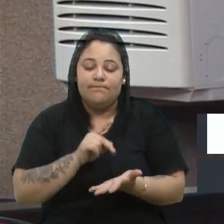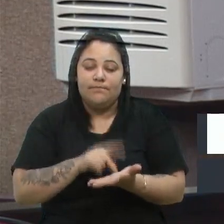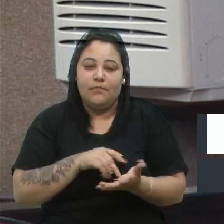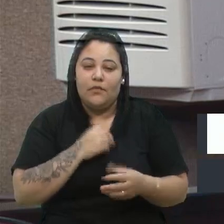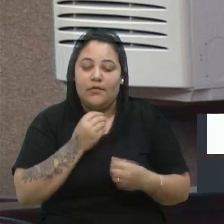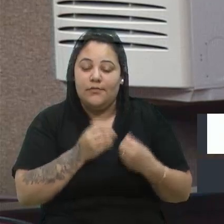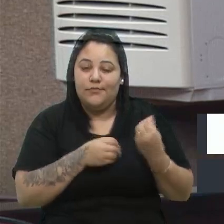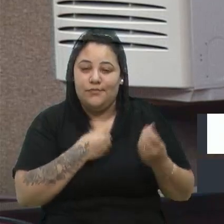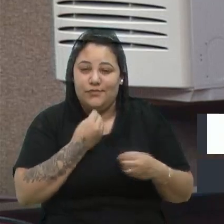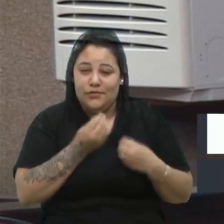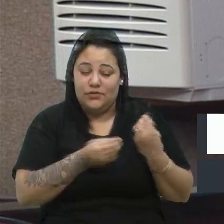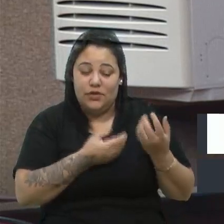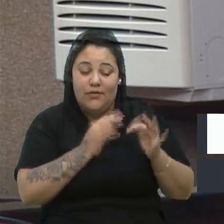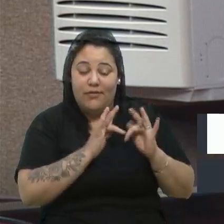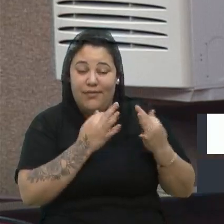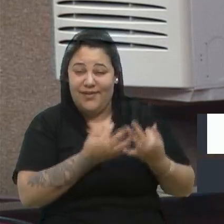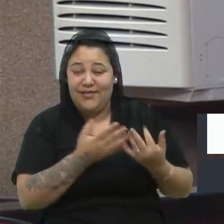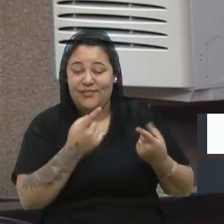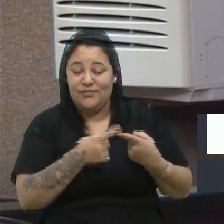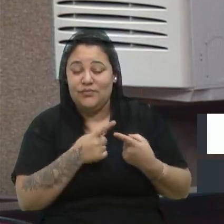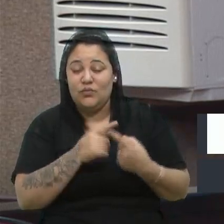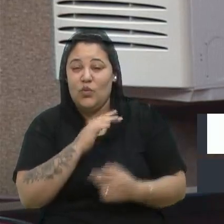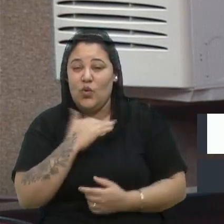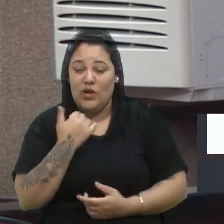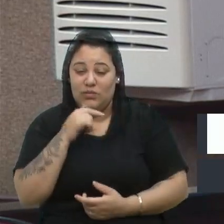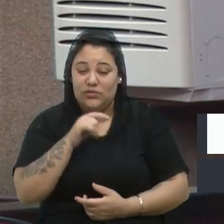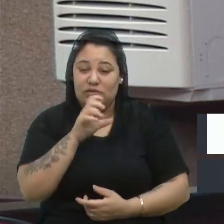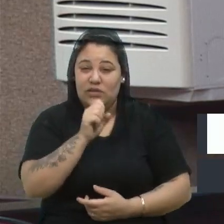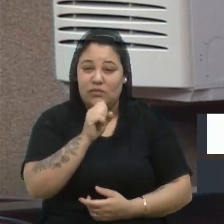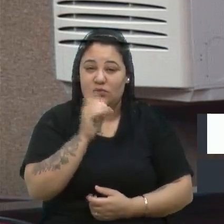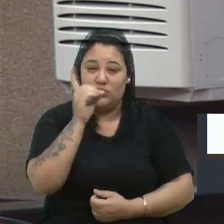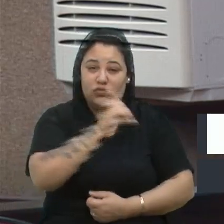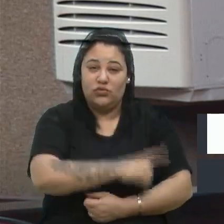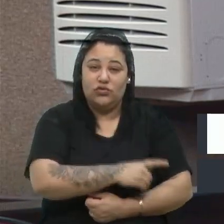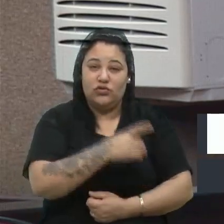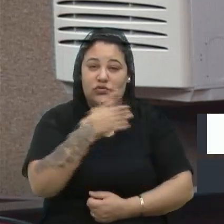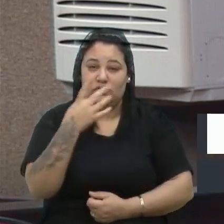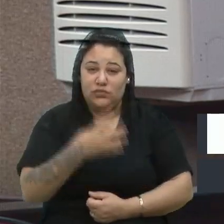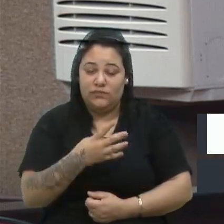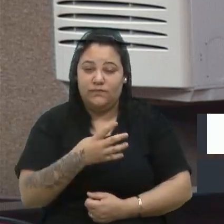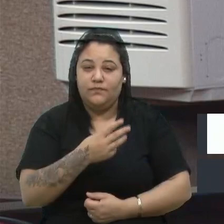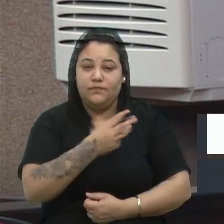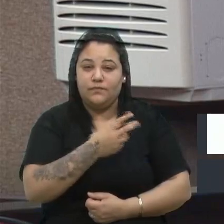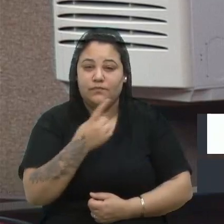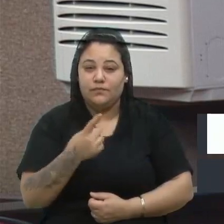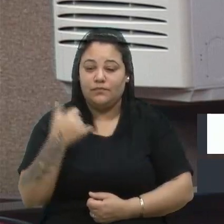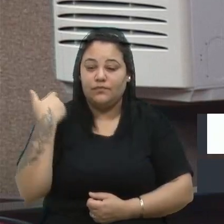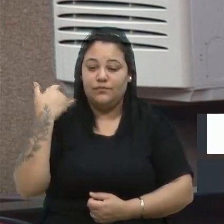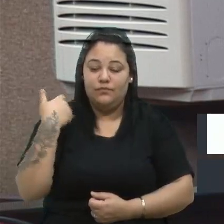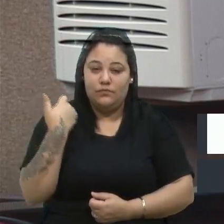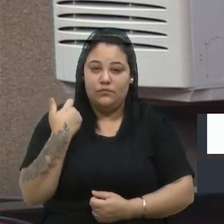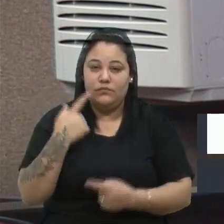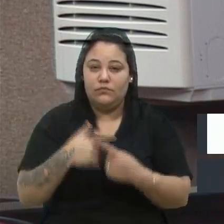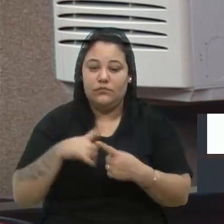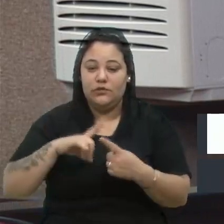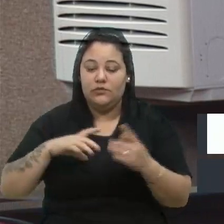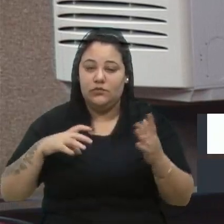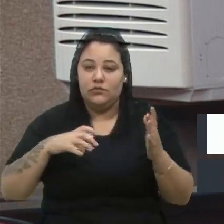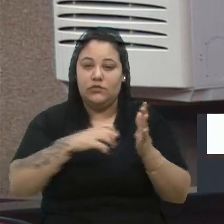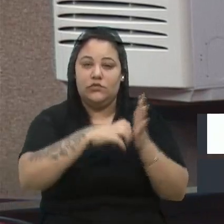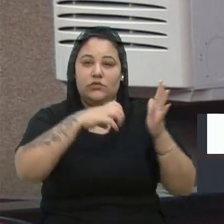Loch, que faleceu neste sábado, dia 4, aos 31 anos de idade, em decorrência de um